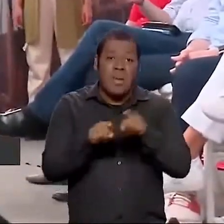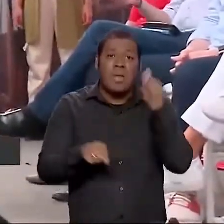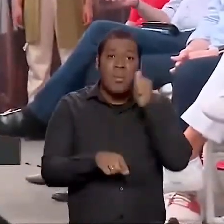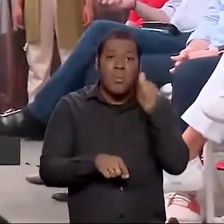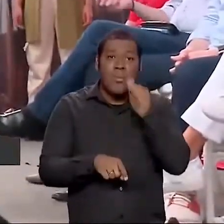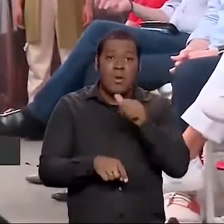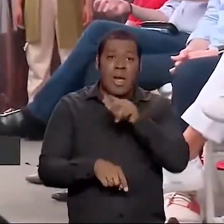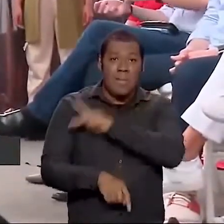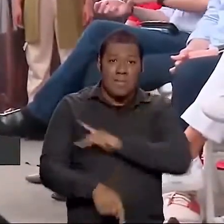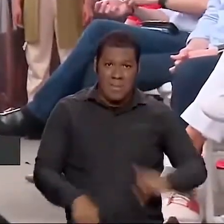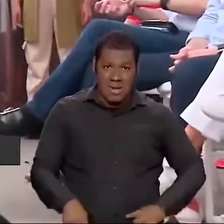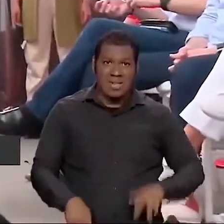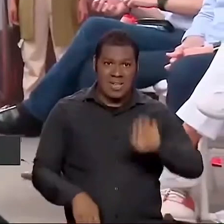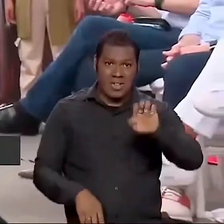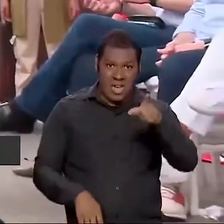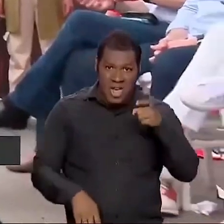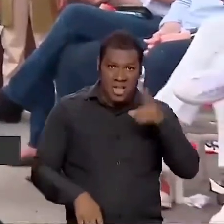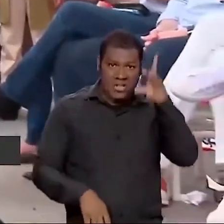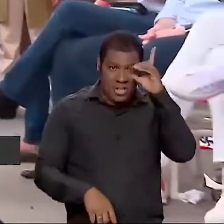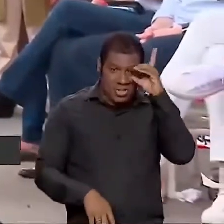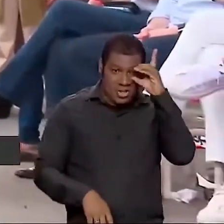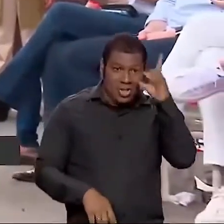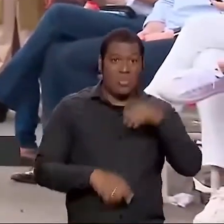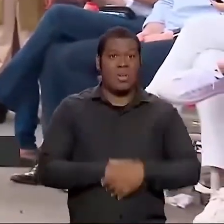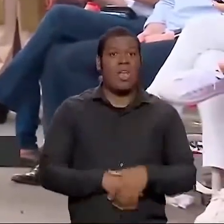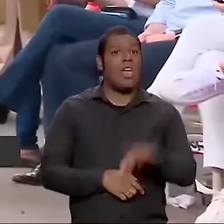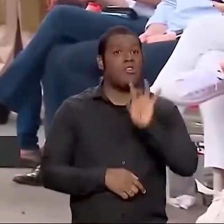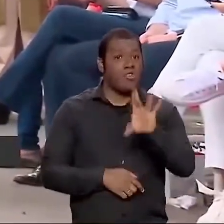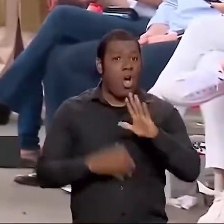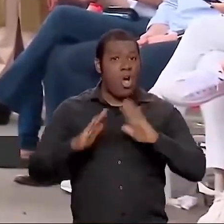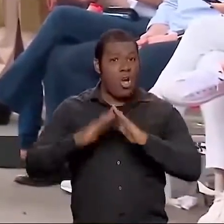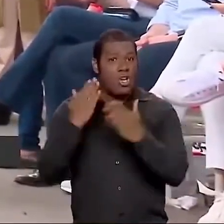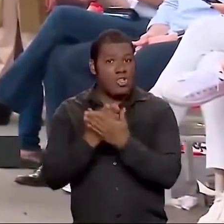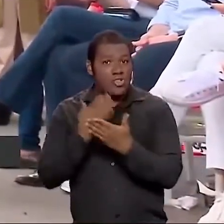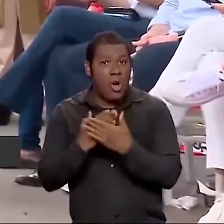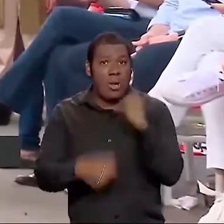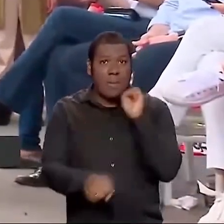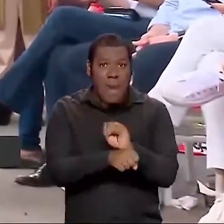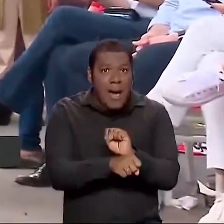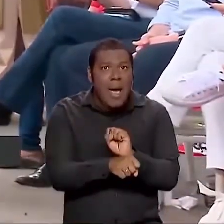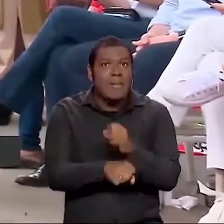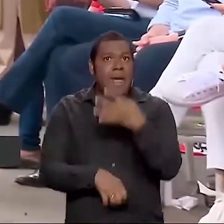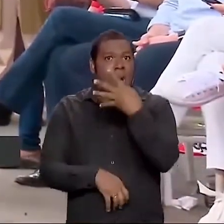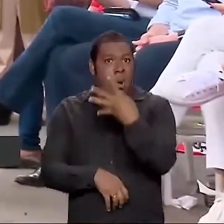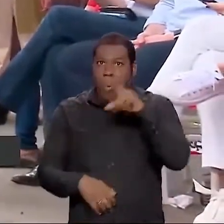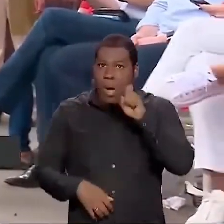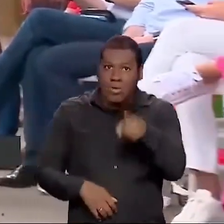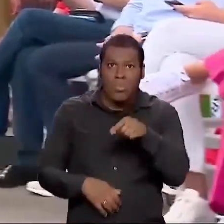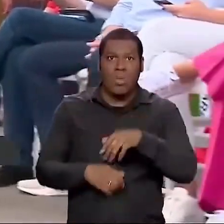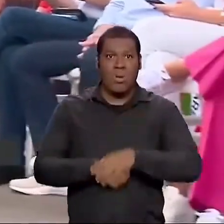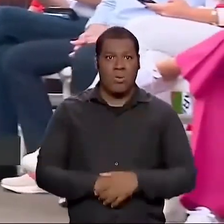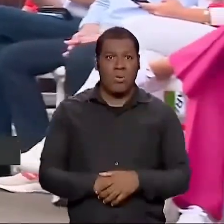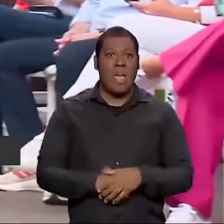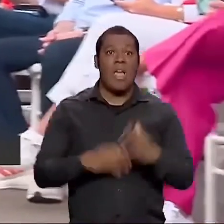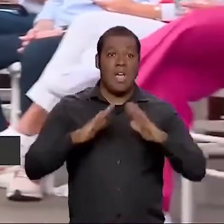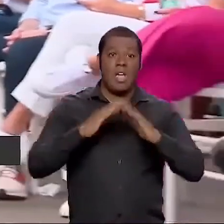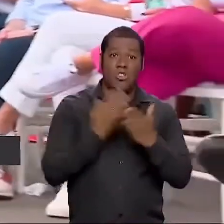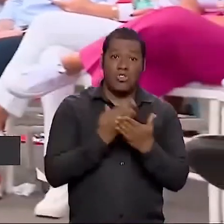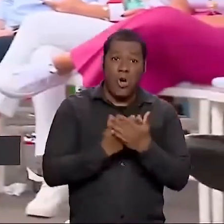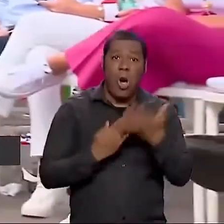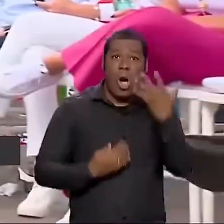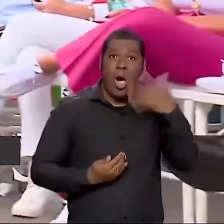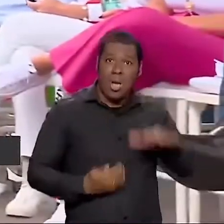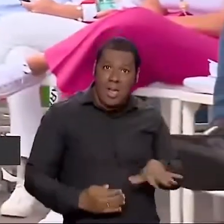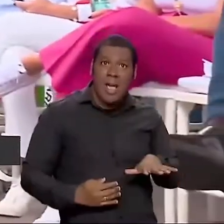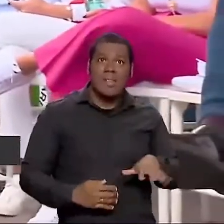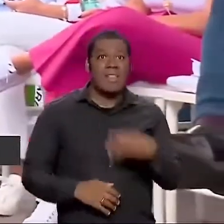Só obra de escola era 4 mil. E só creche era quase 3 mil creches paralisadas que não